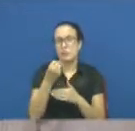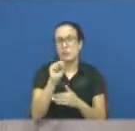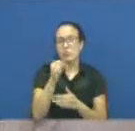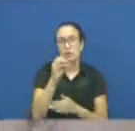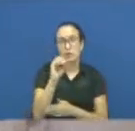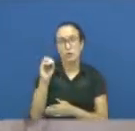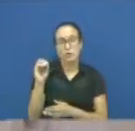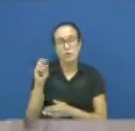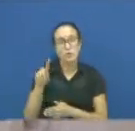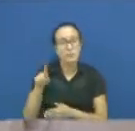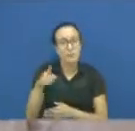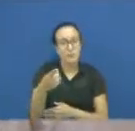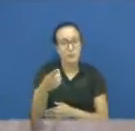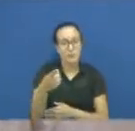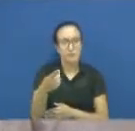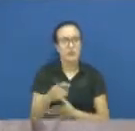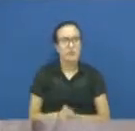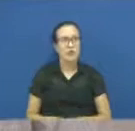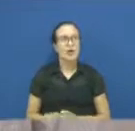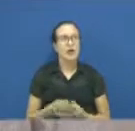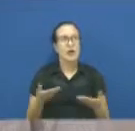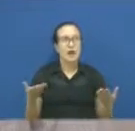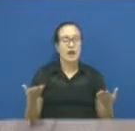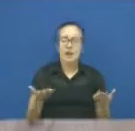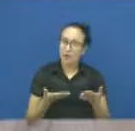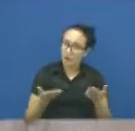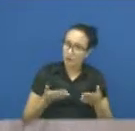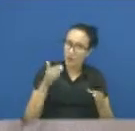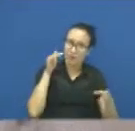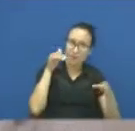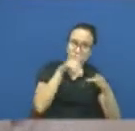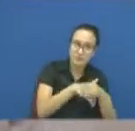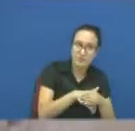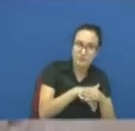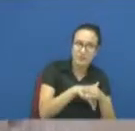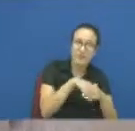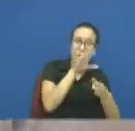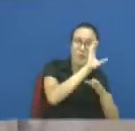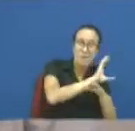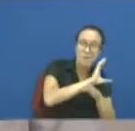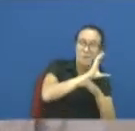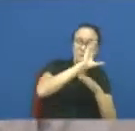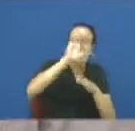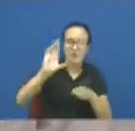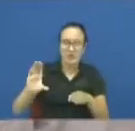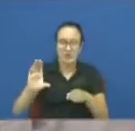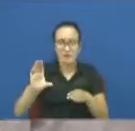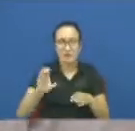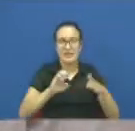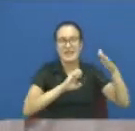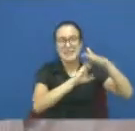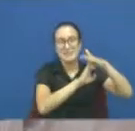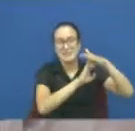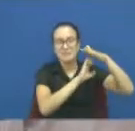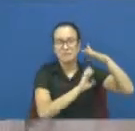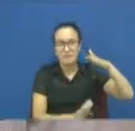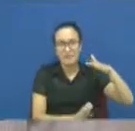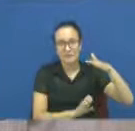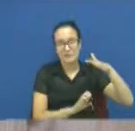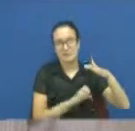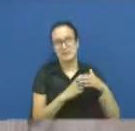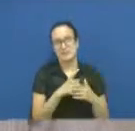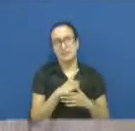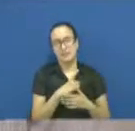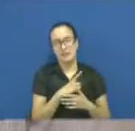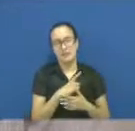o repasse que só cabe às empresas que são beneficiadas pela